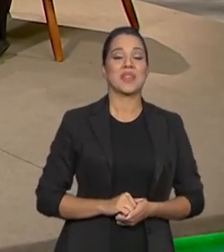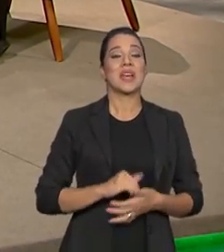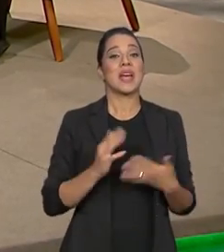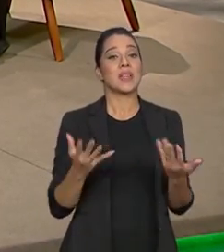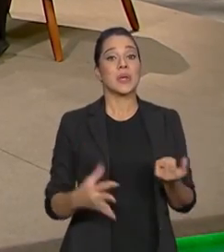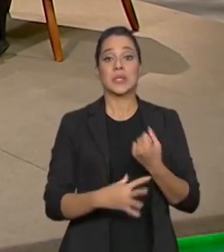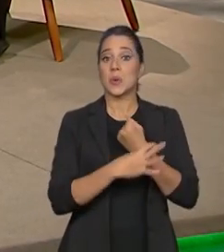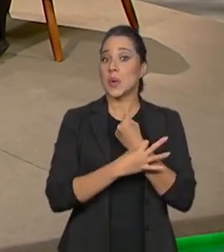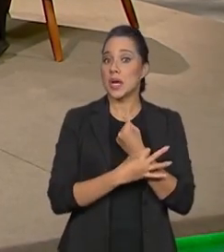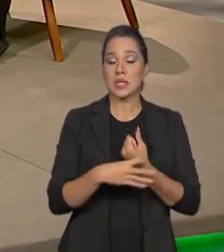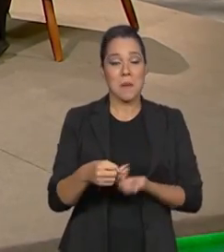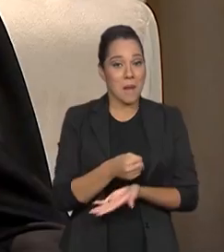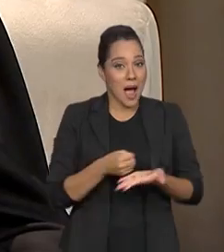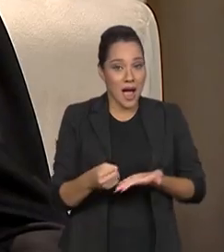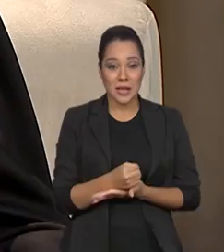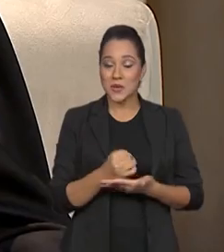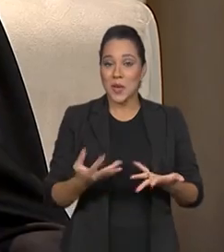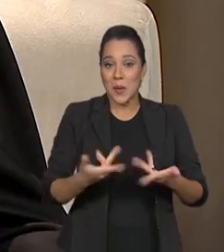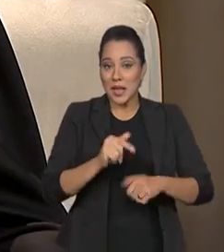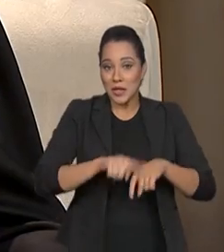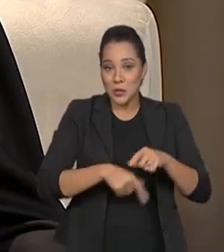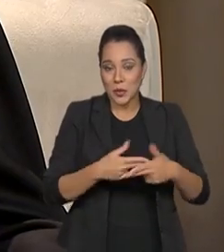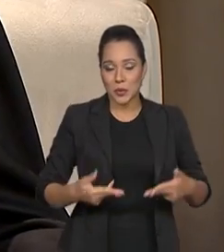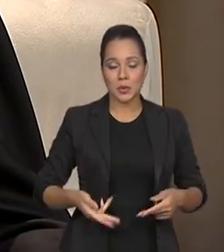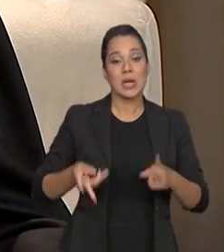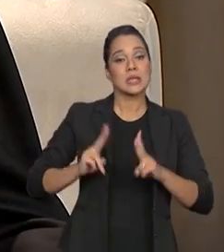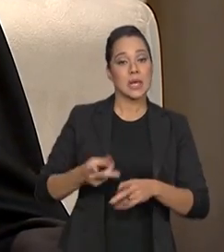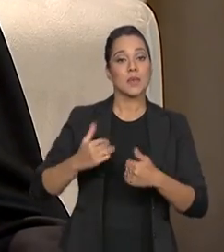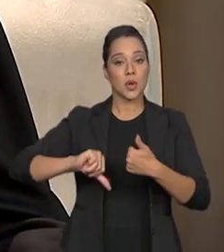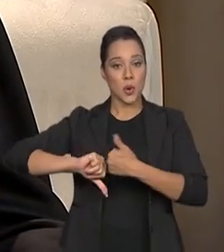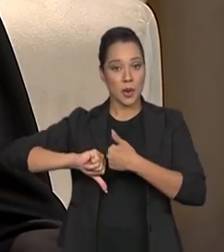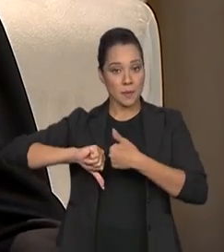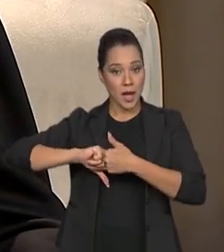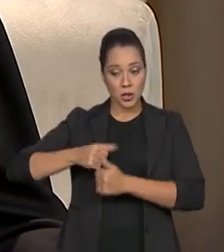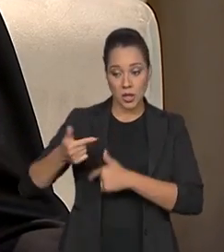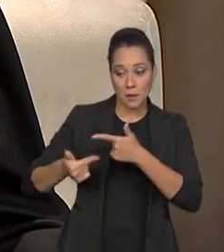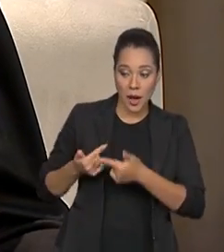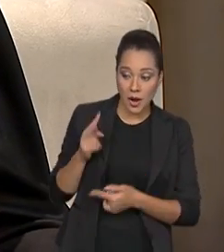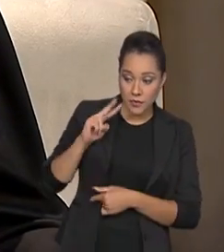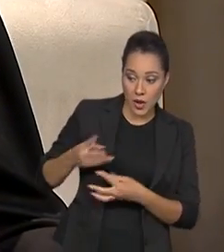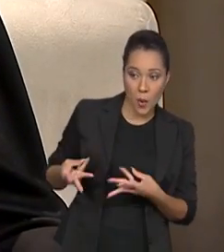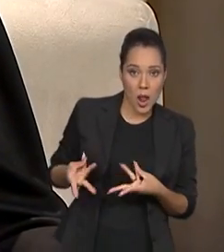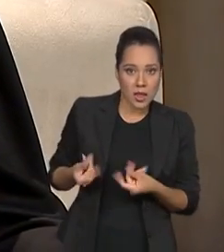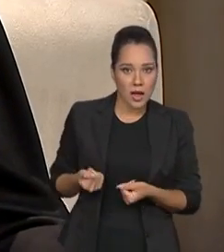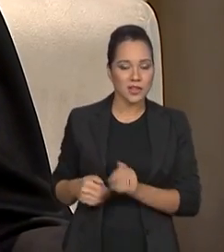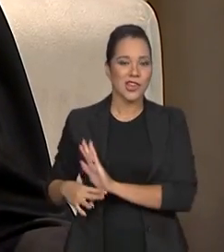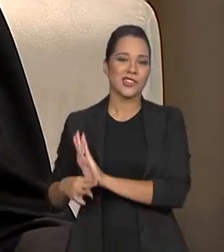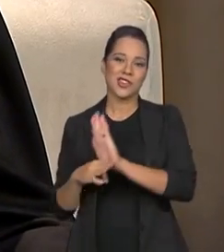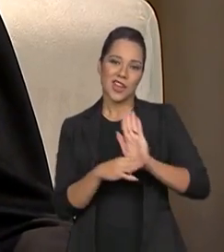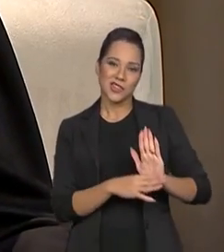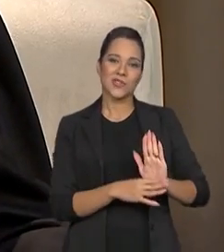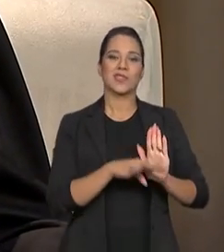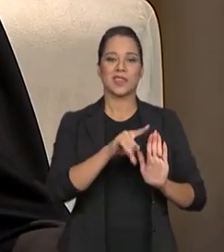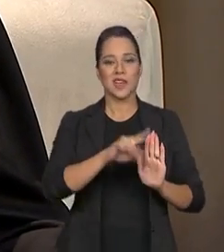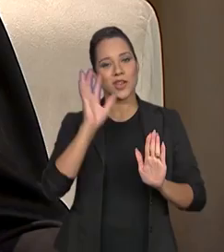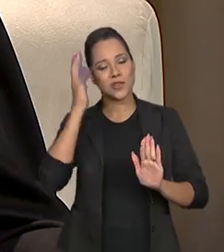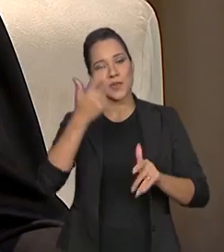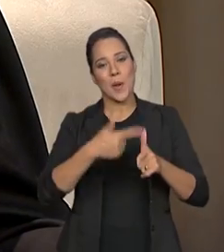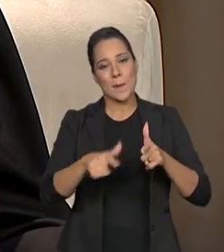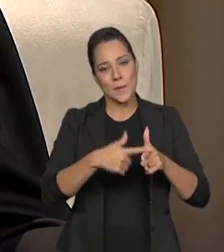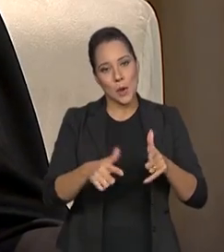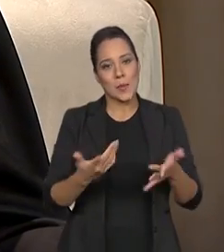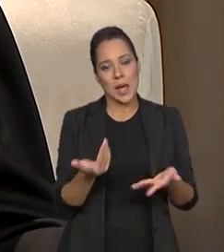é um básico do da qualidade de um produto então toda vez que o Inmetro trabalha a qualidade ele já ajuda a ser anaconda a resolver problema